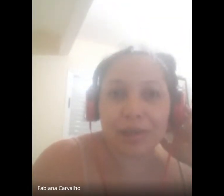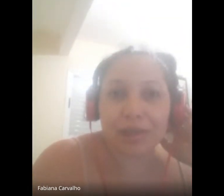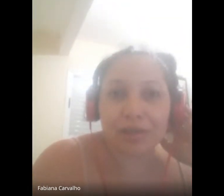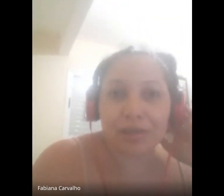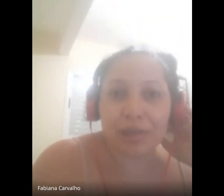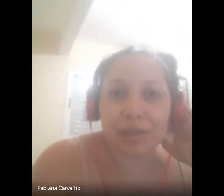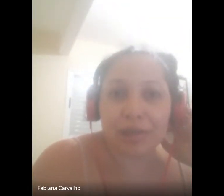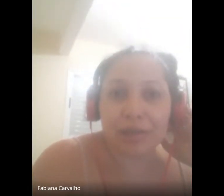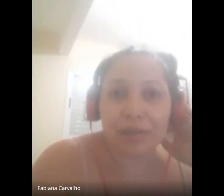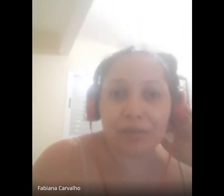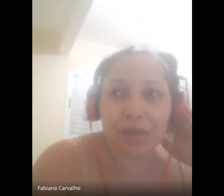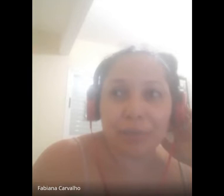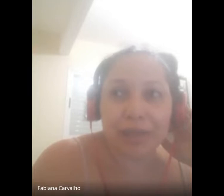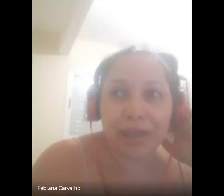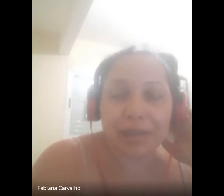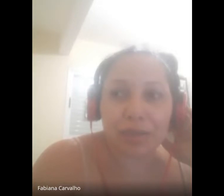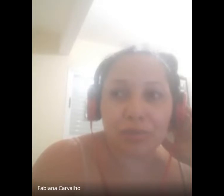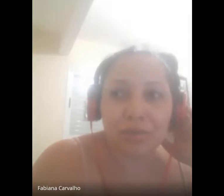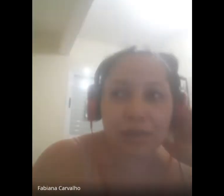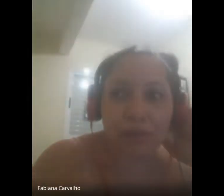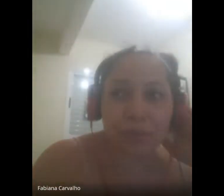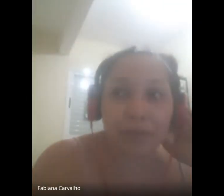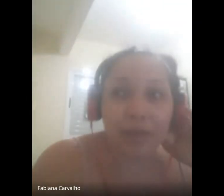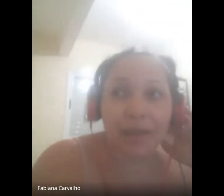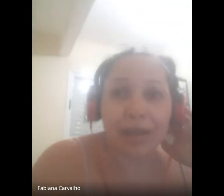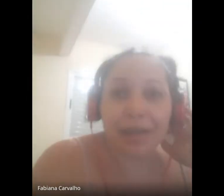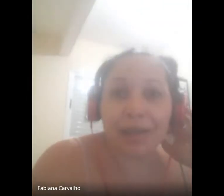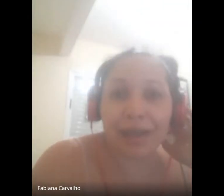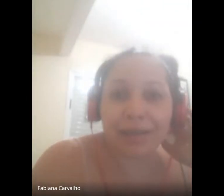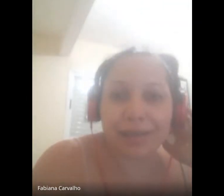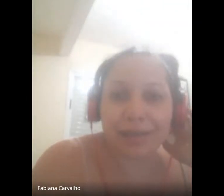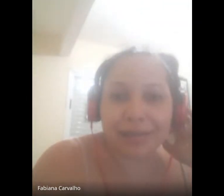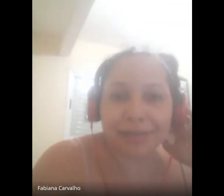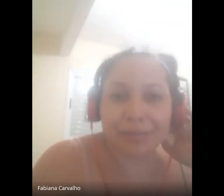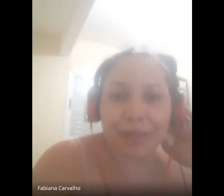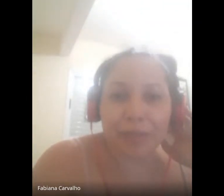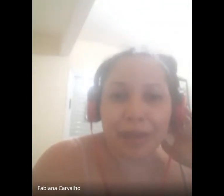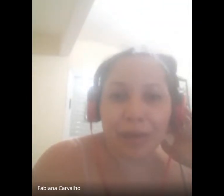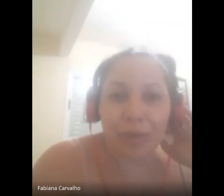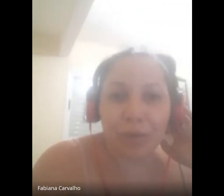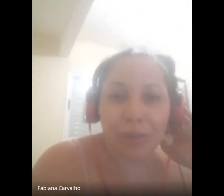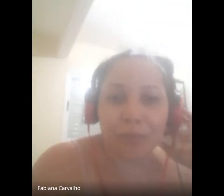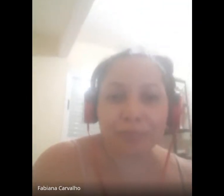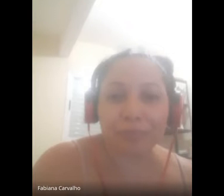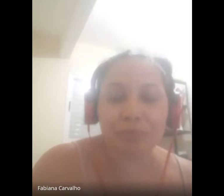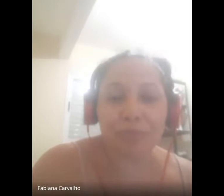eu acredito que são fundamentais na construção. A delicadeza também